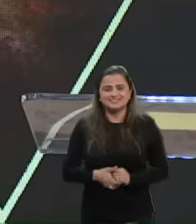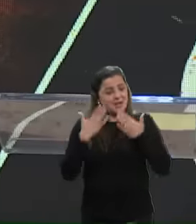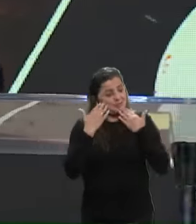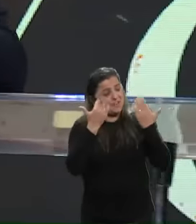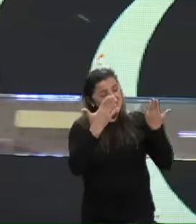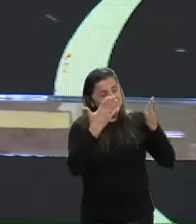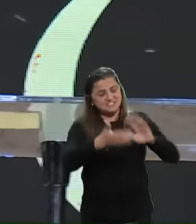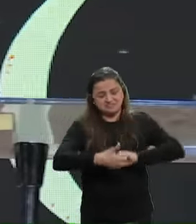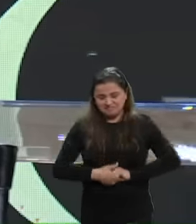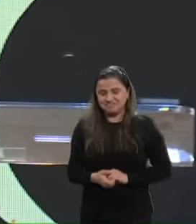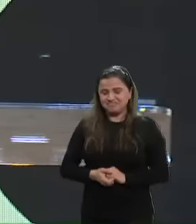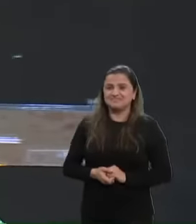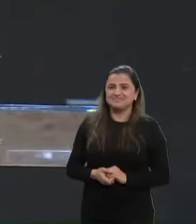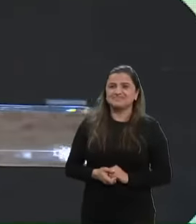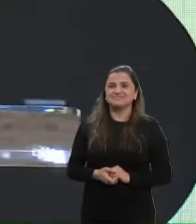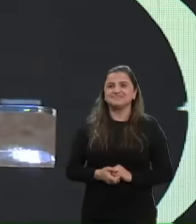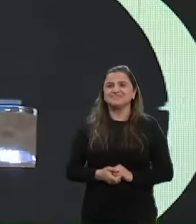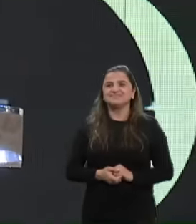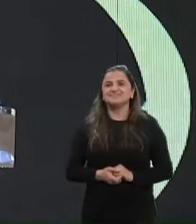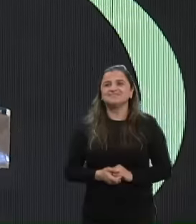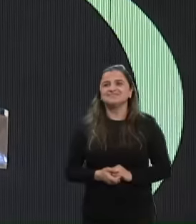Obrigado.